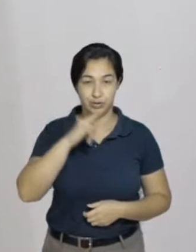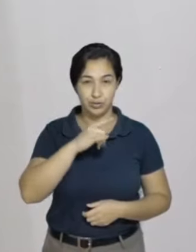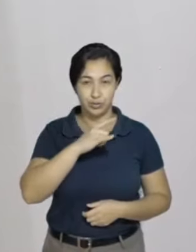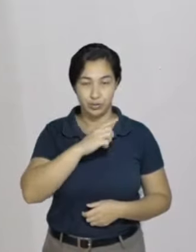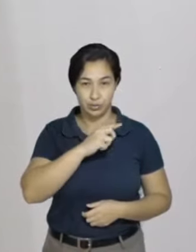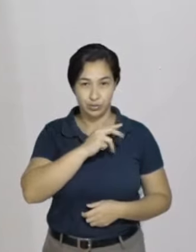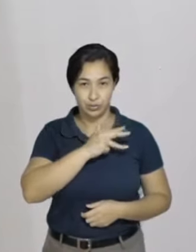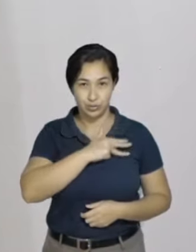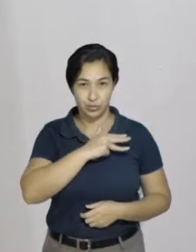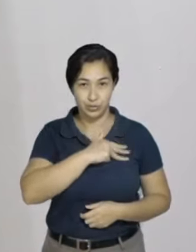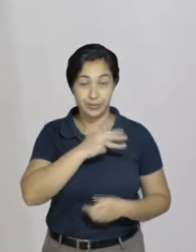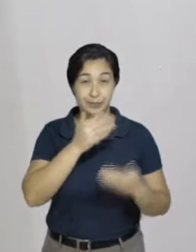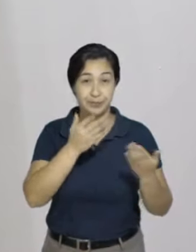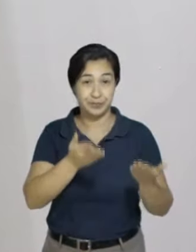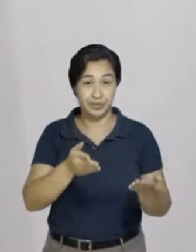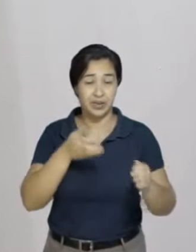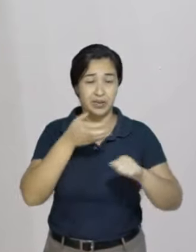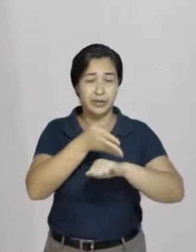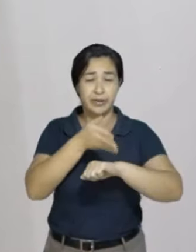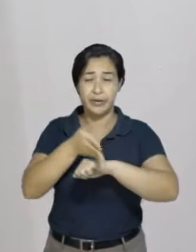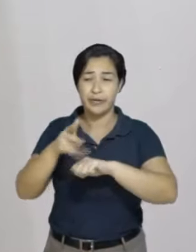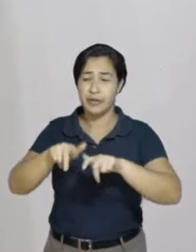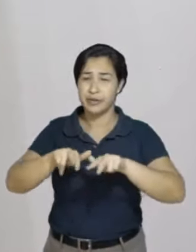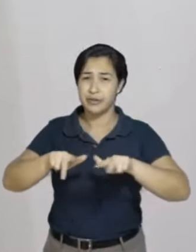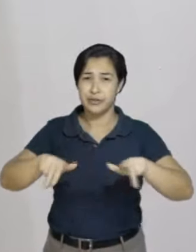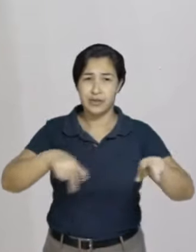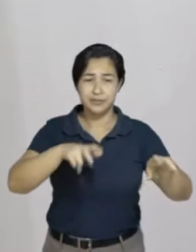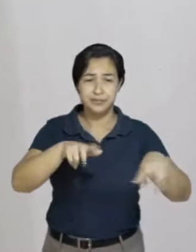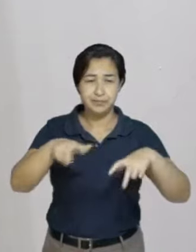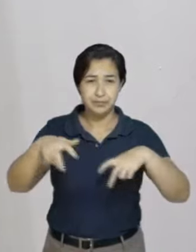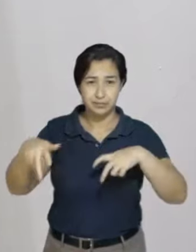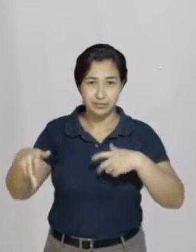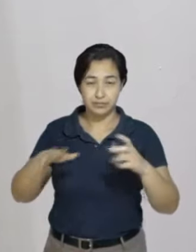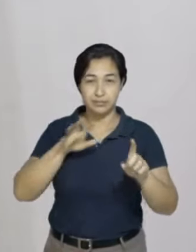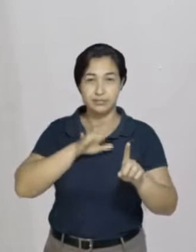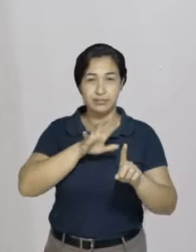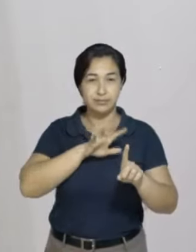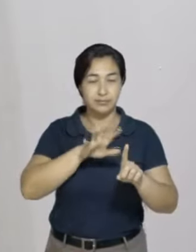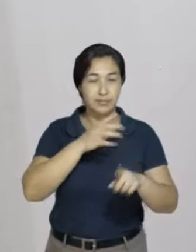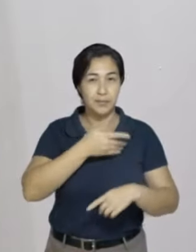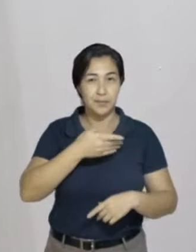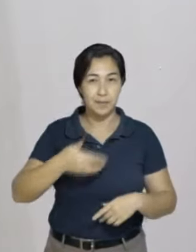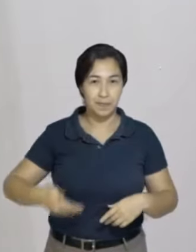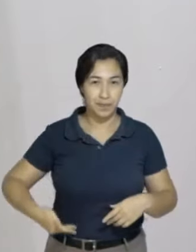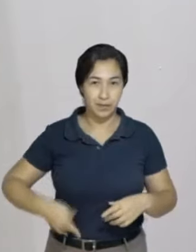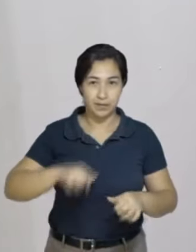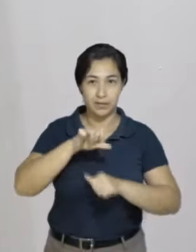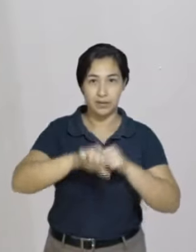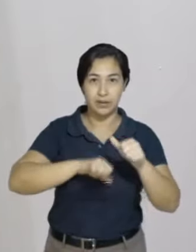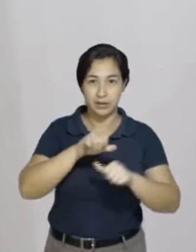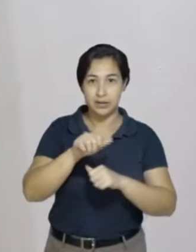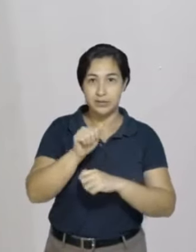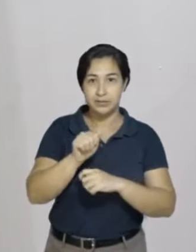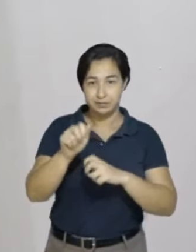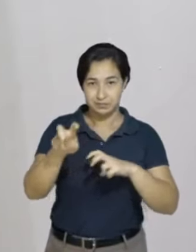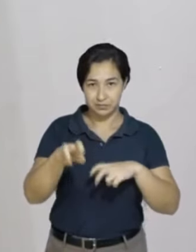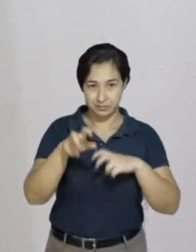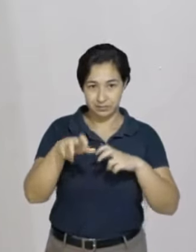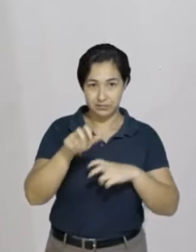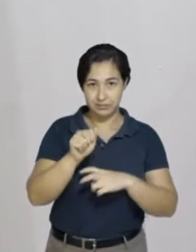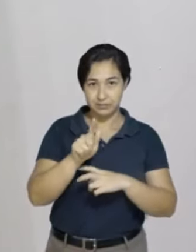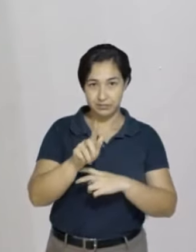e de preservação e de Pesquisas para pressionar o governo pela reforma agrária e em busca de